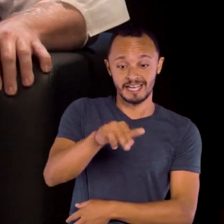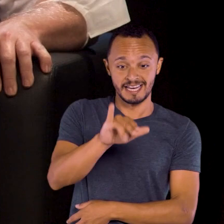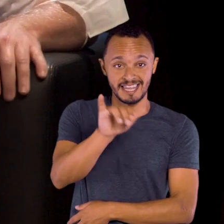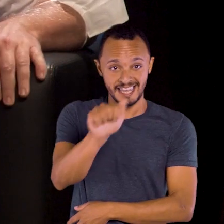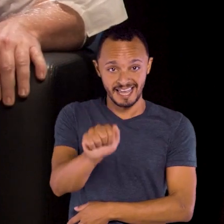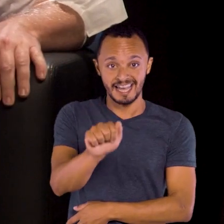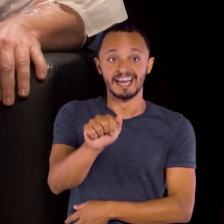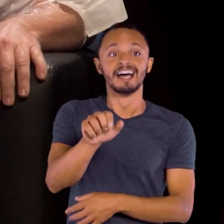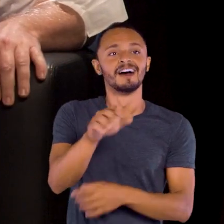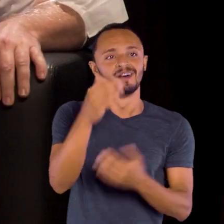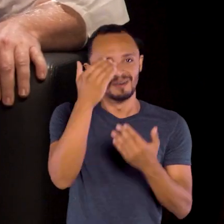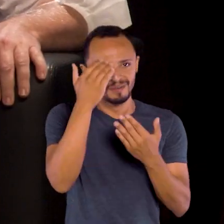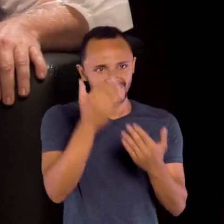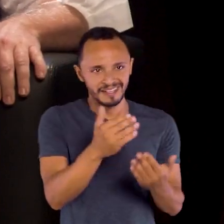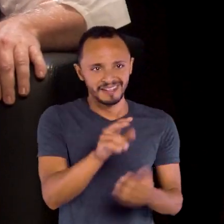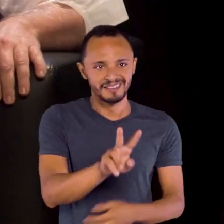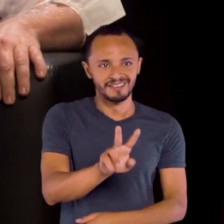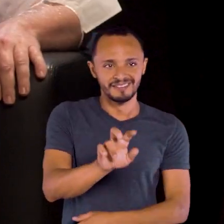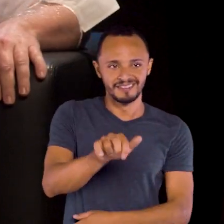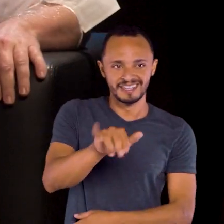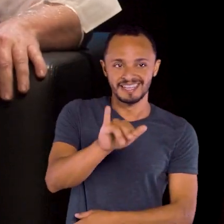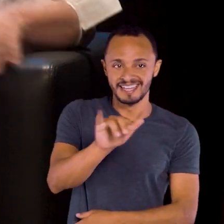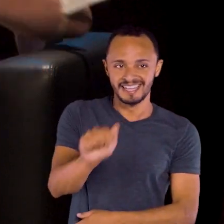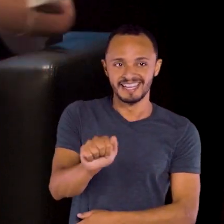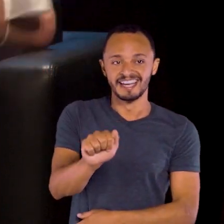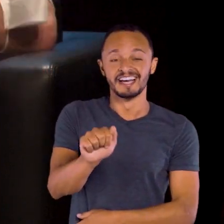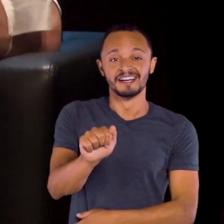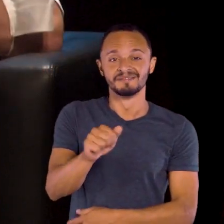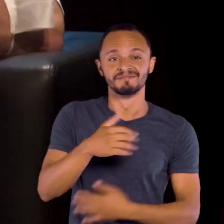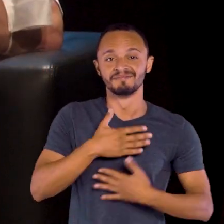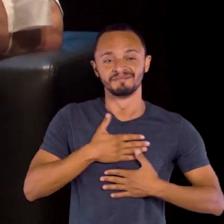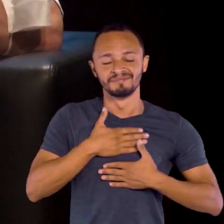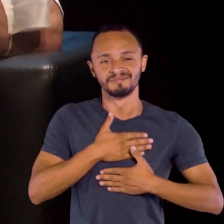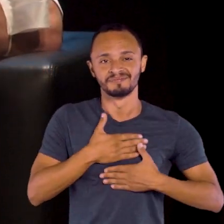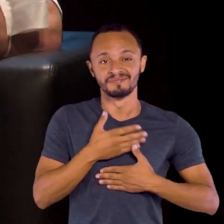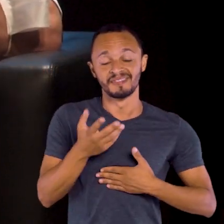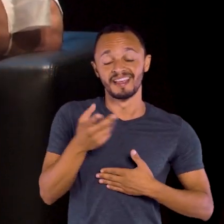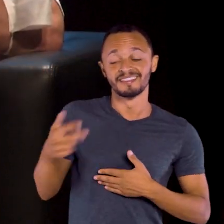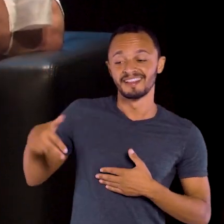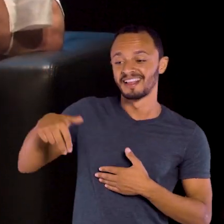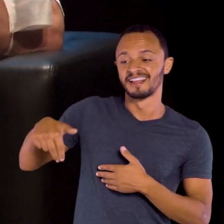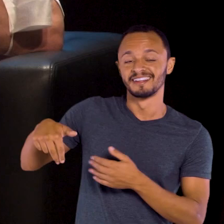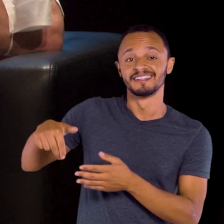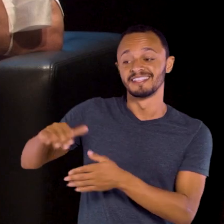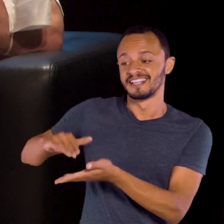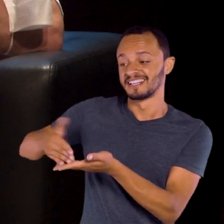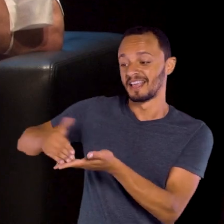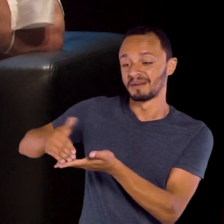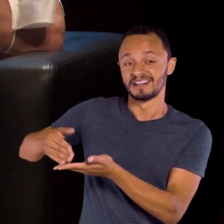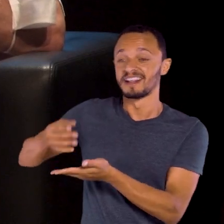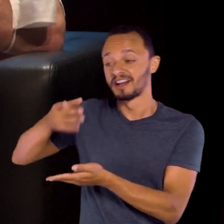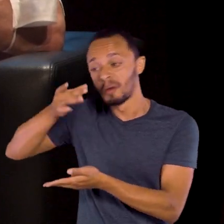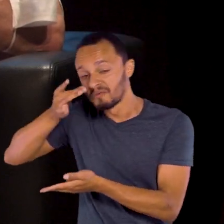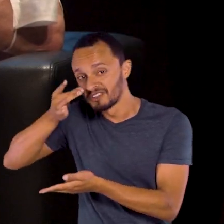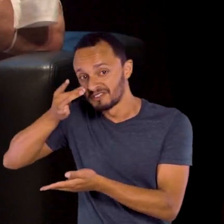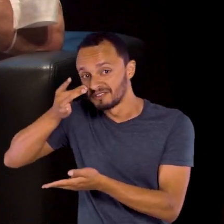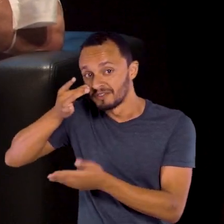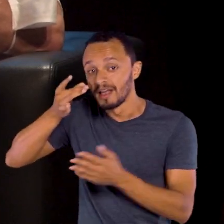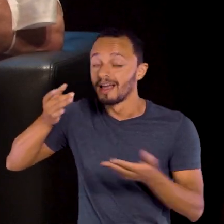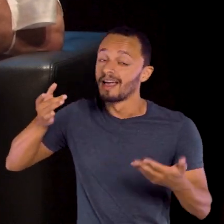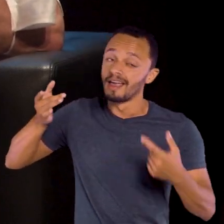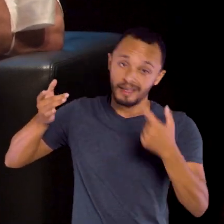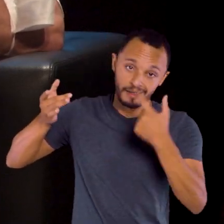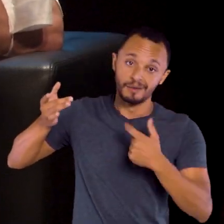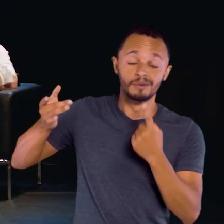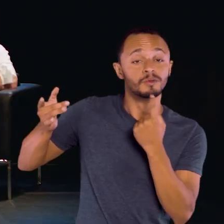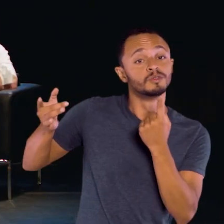Vânia, muito obrigado pelo seu trabalho, Vânia. E eu queria passar a palavra, antes de passar para a Eliana, para o Tom Farias,